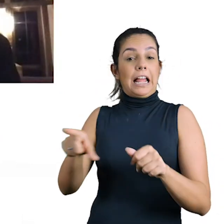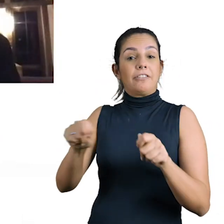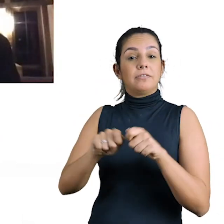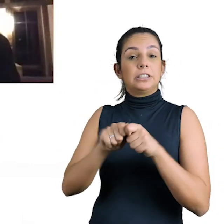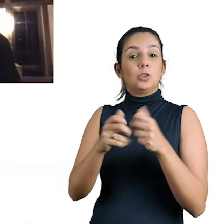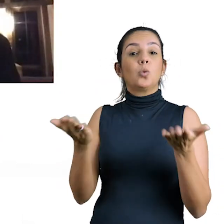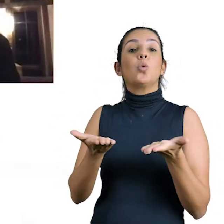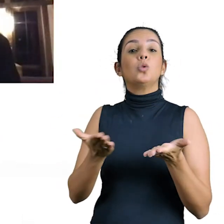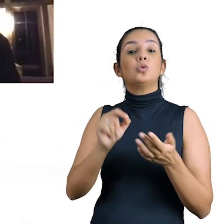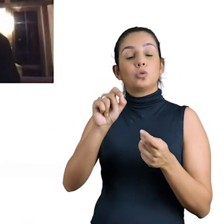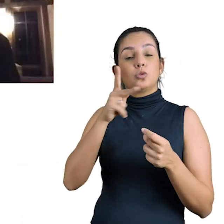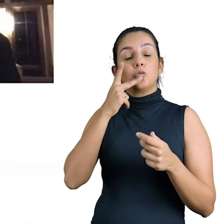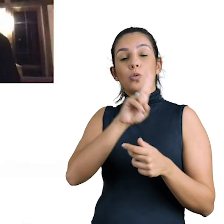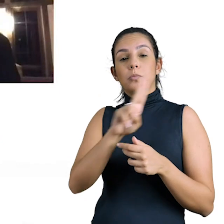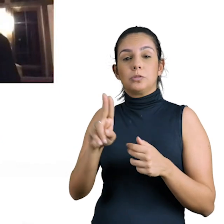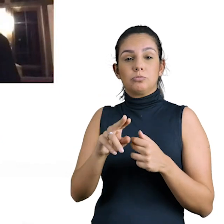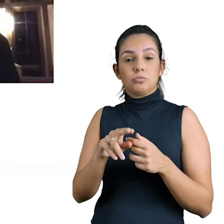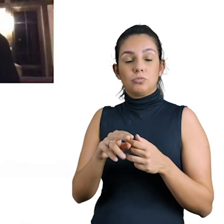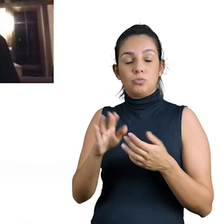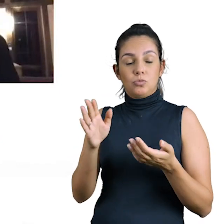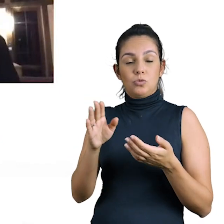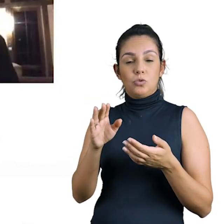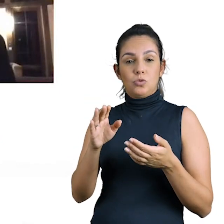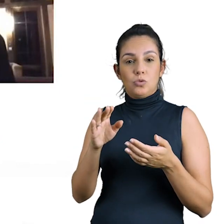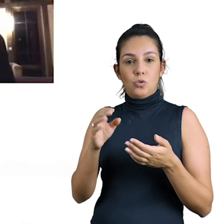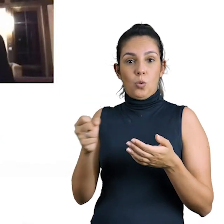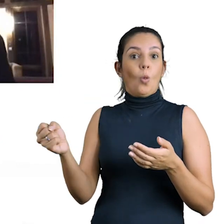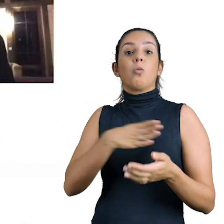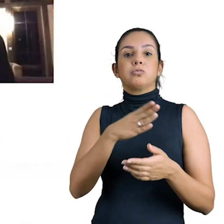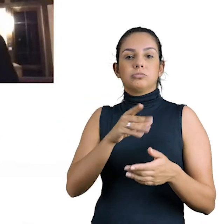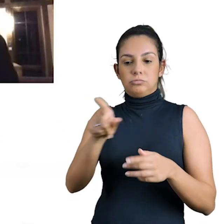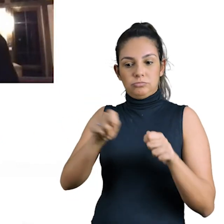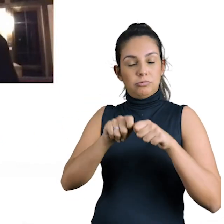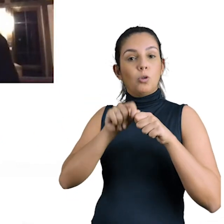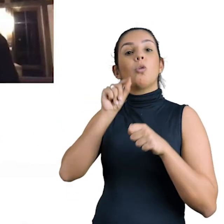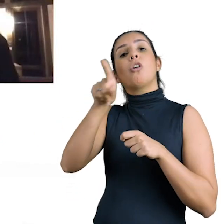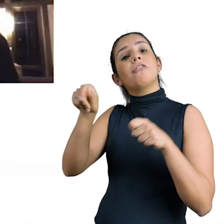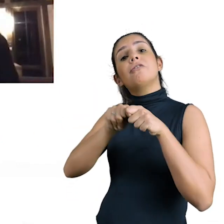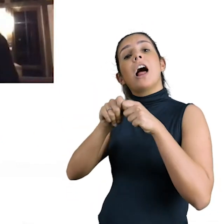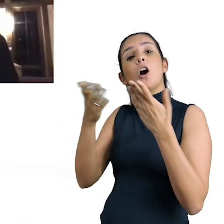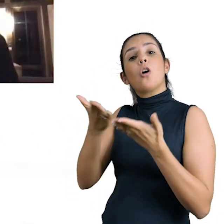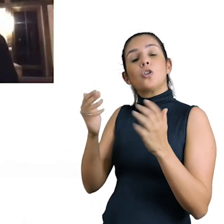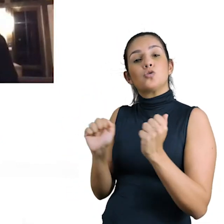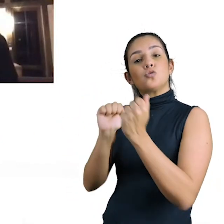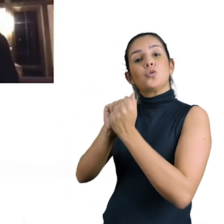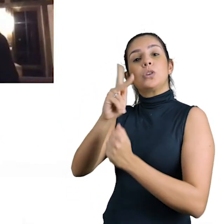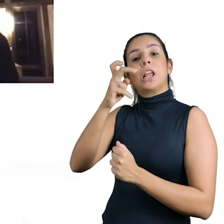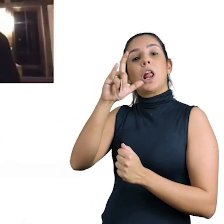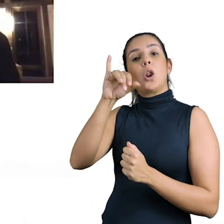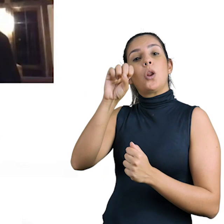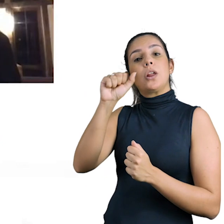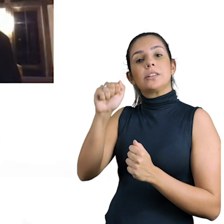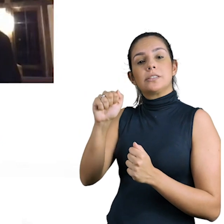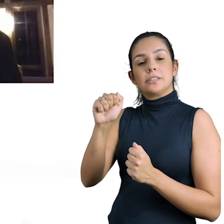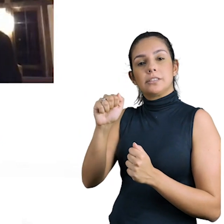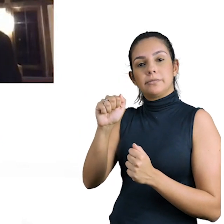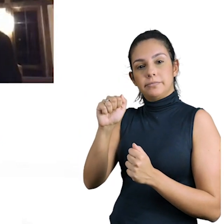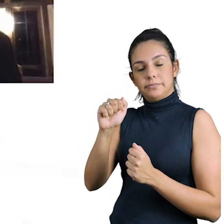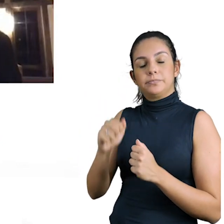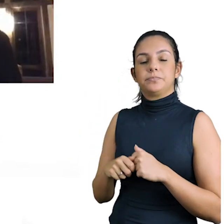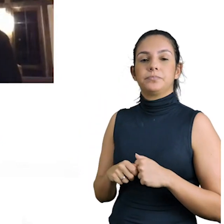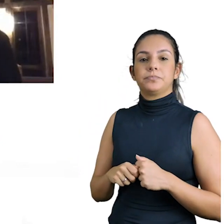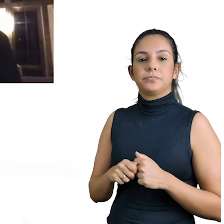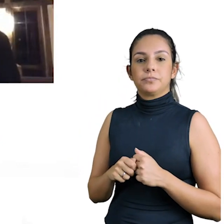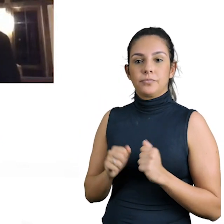está fazendo? Vamos começar com o inédito? Conta o que você está fazendo com a Heloísa agora. Heloísa